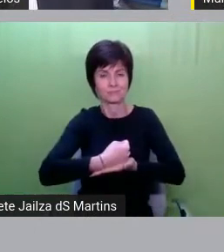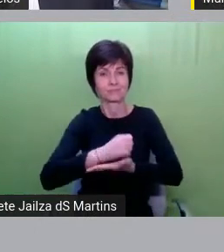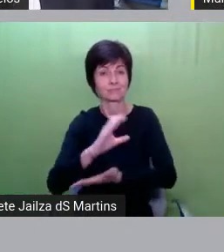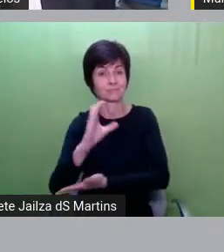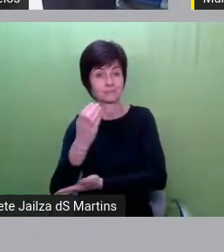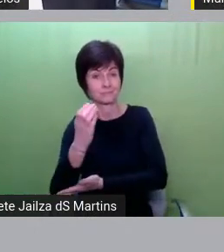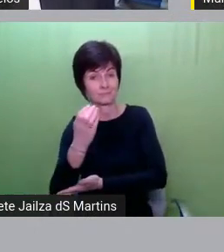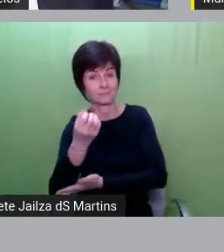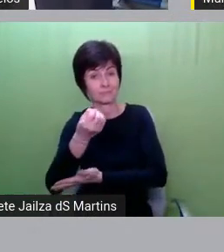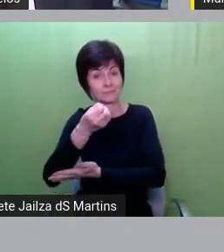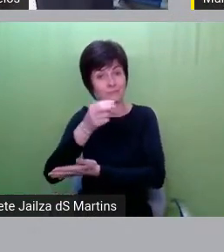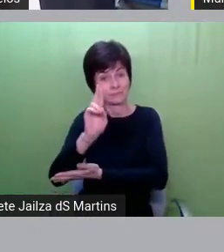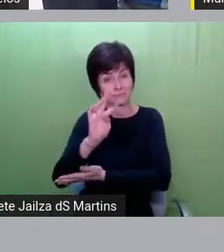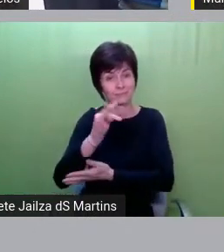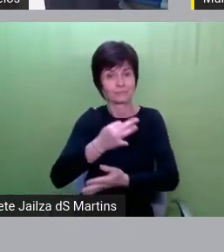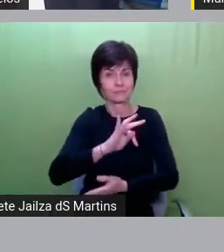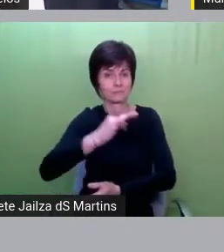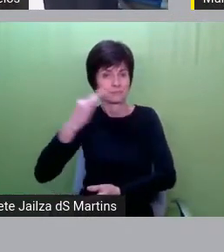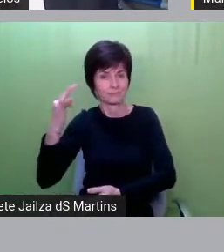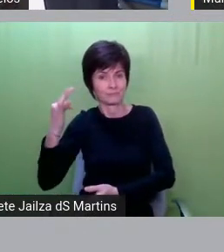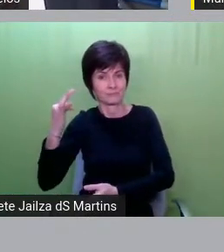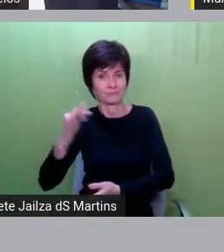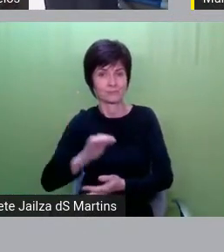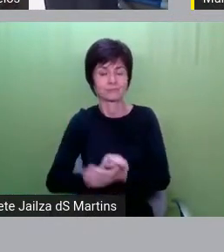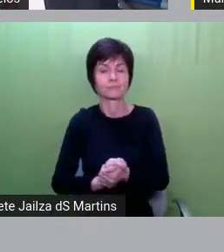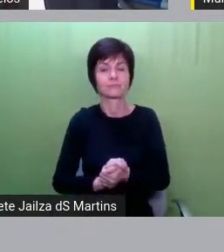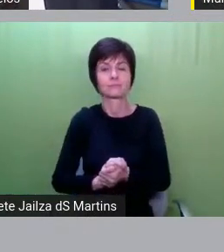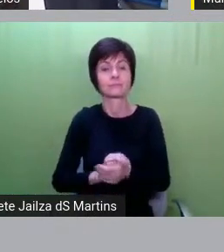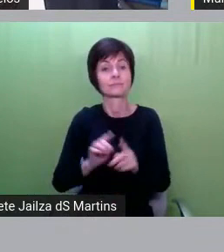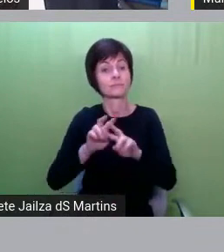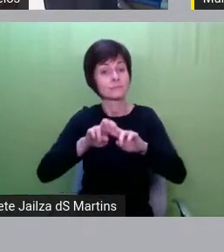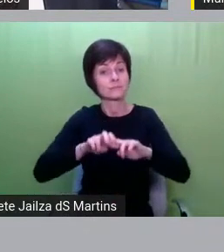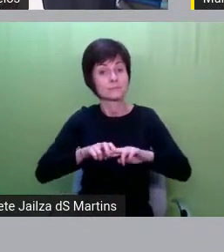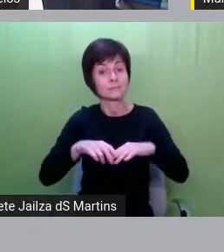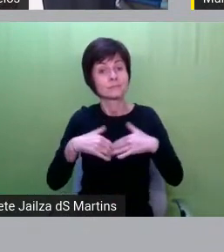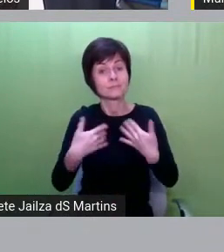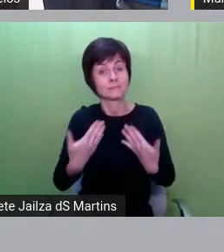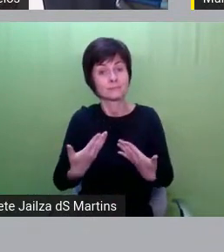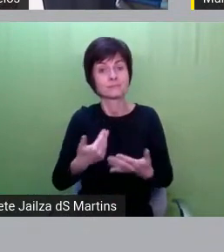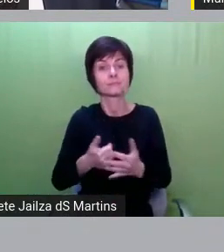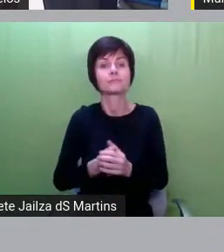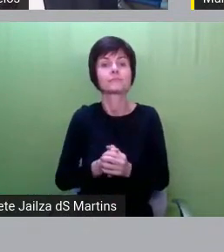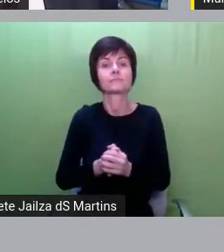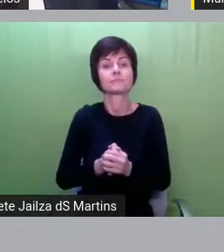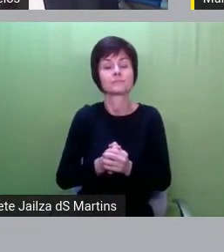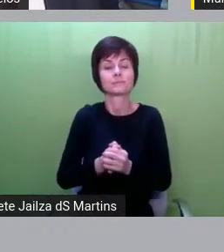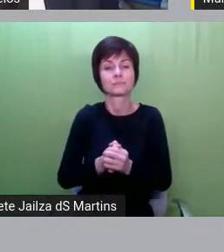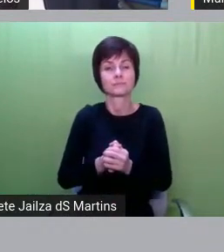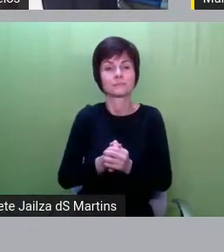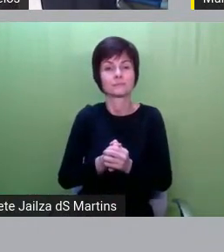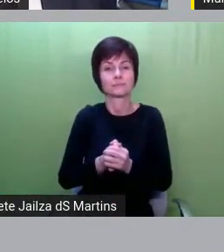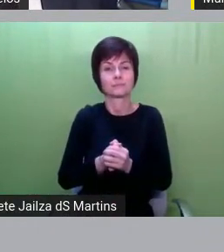científica, entre aspas. Portanto, eu